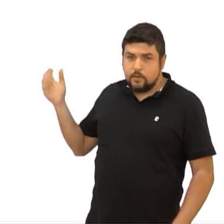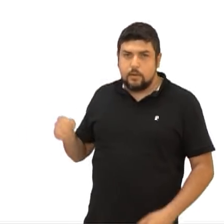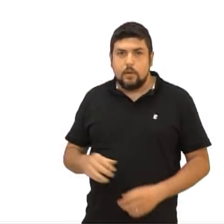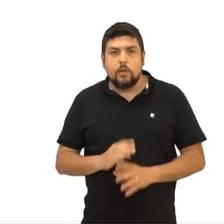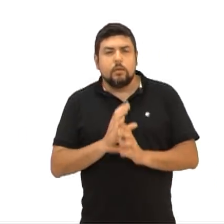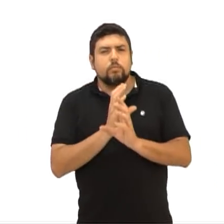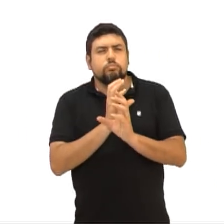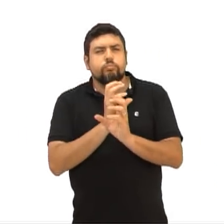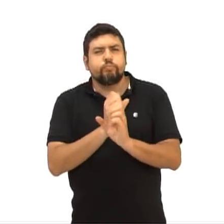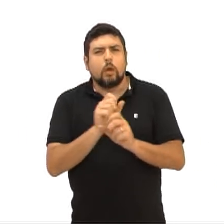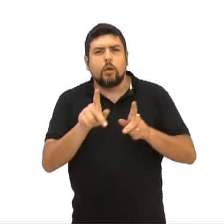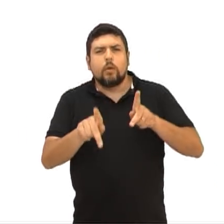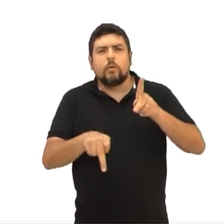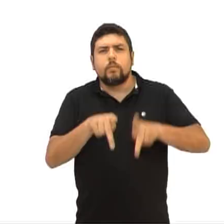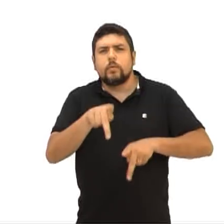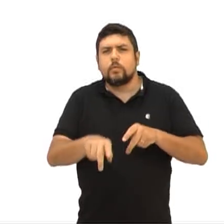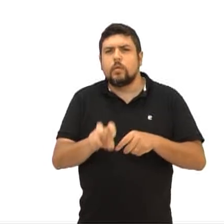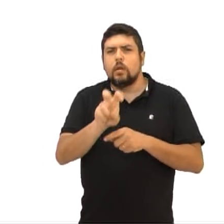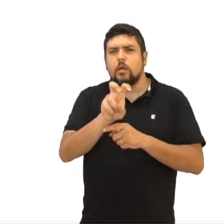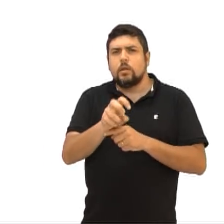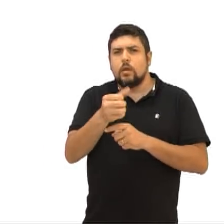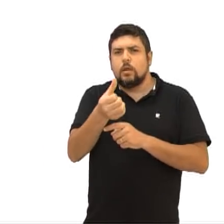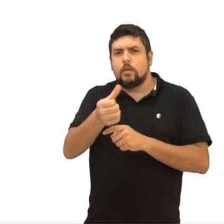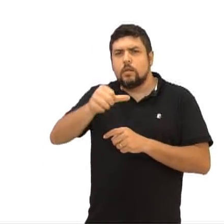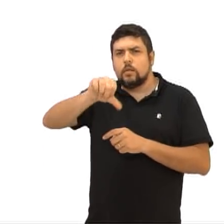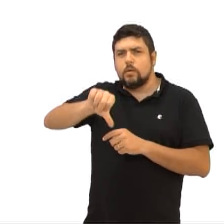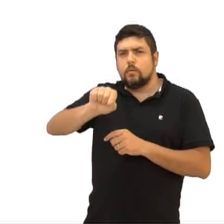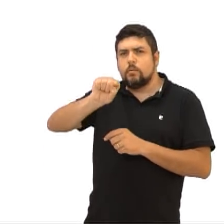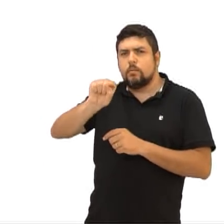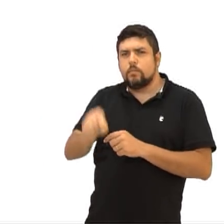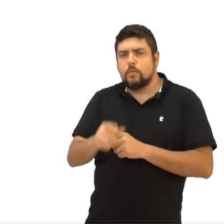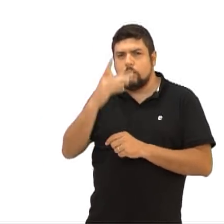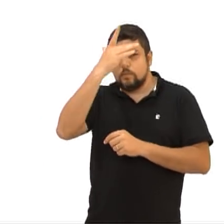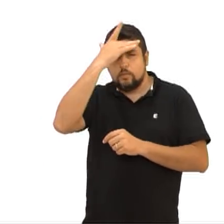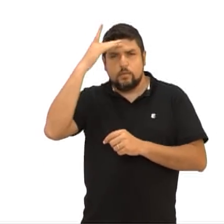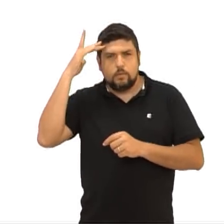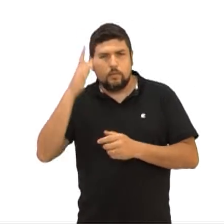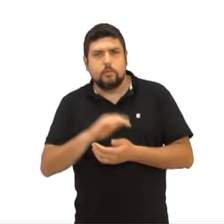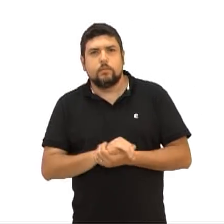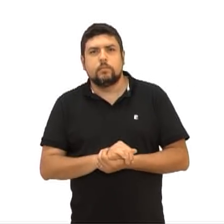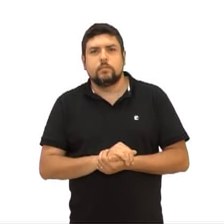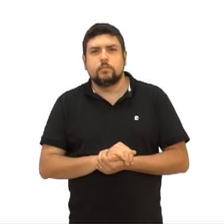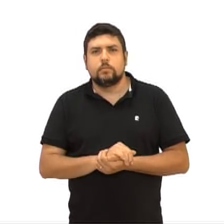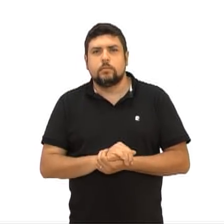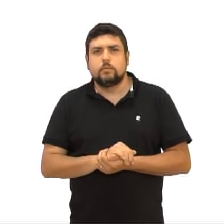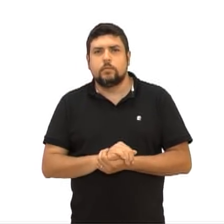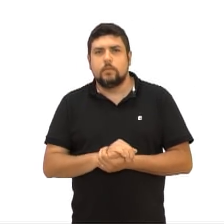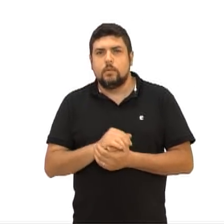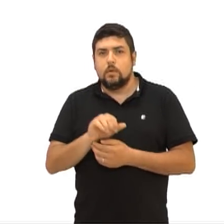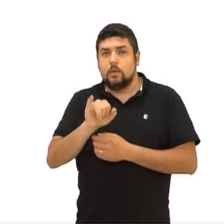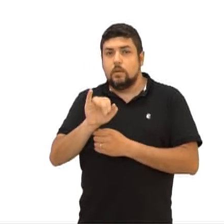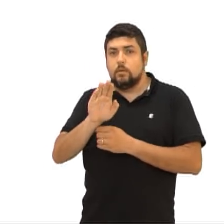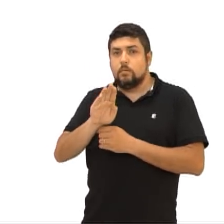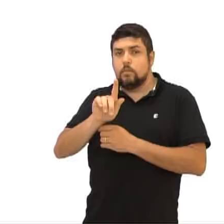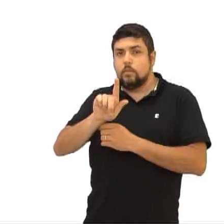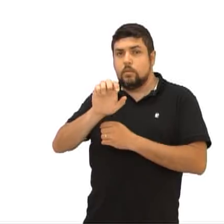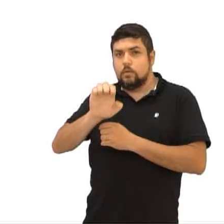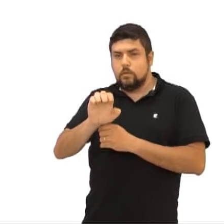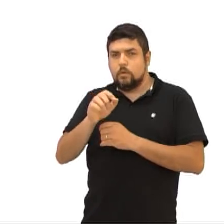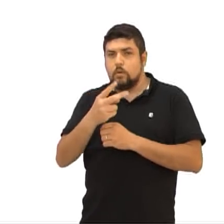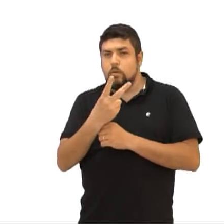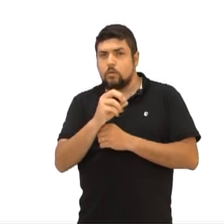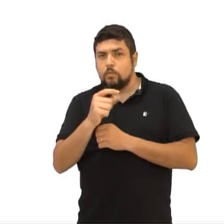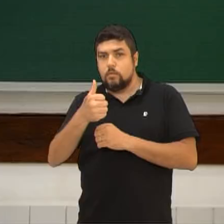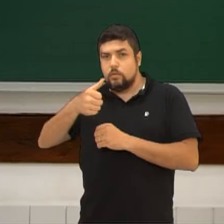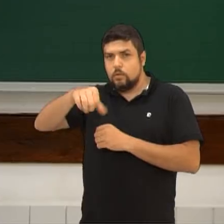aproximadamente 569 mil habitantes. Isso é uma informação do IBGE de 2019. E ocupa